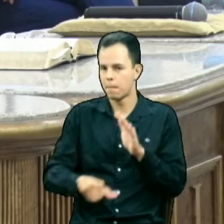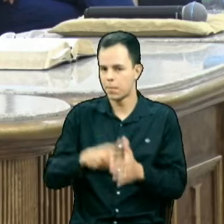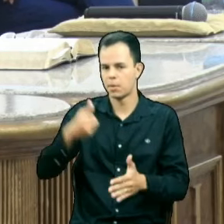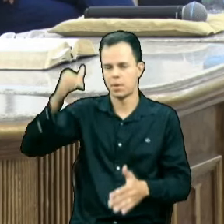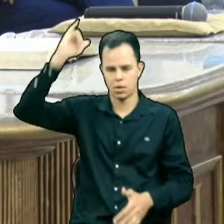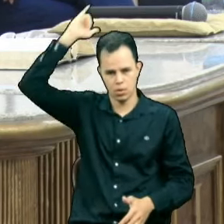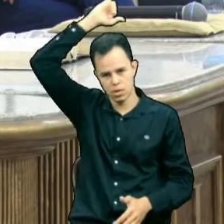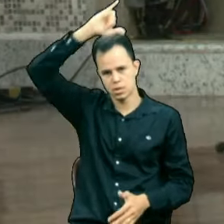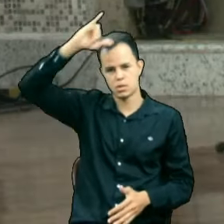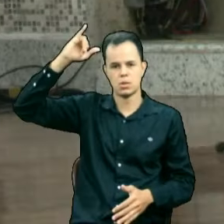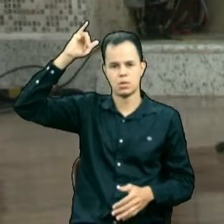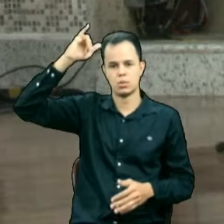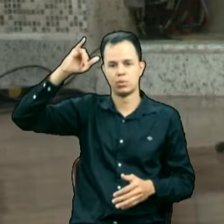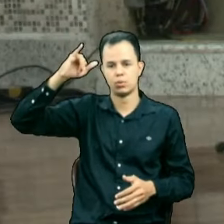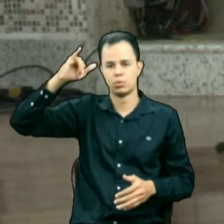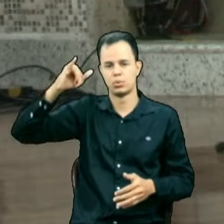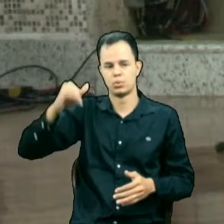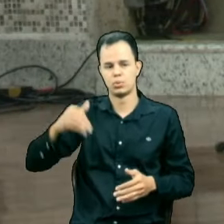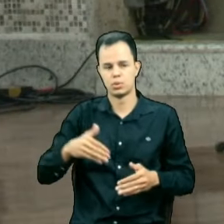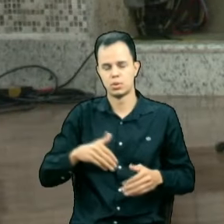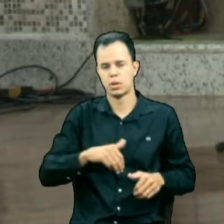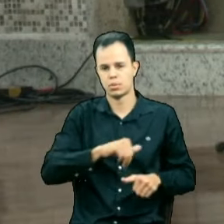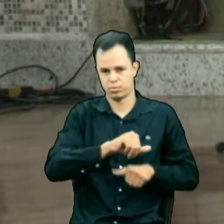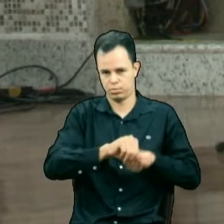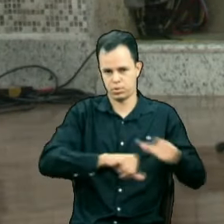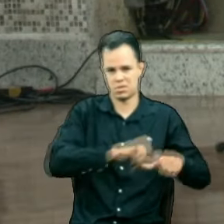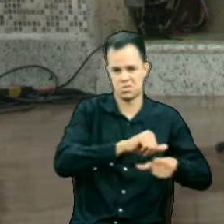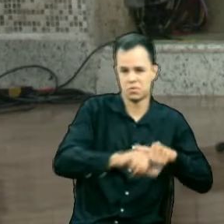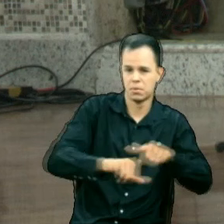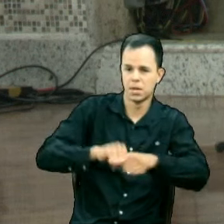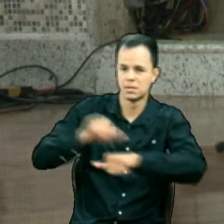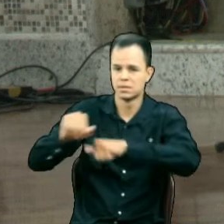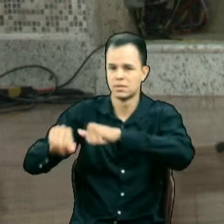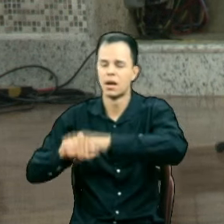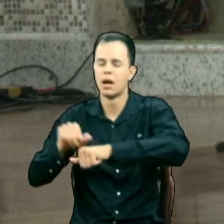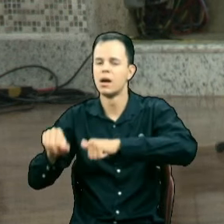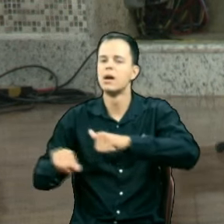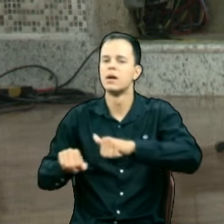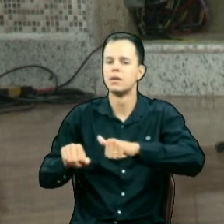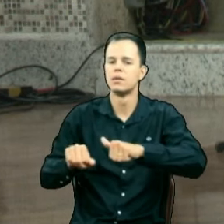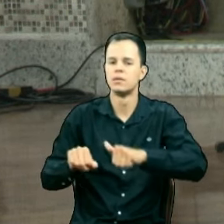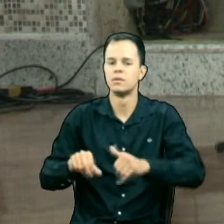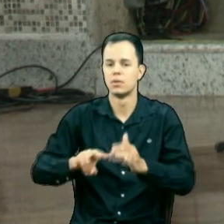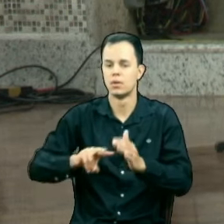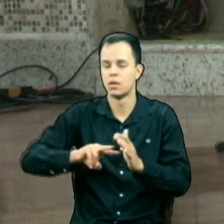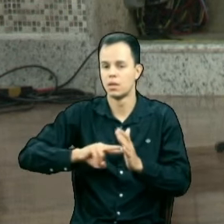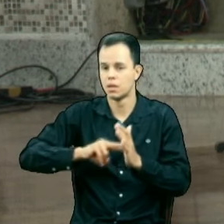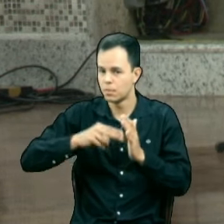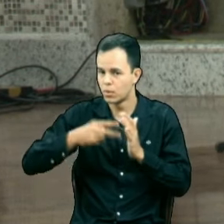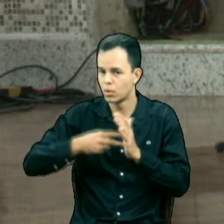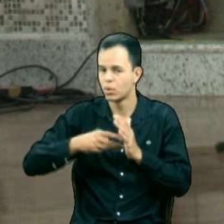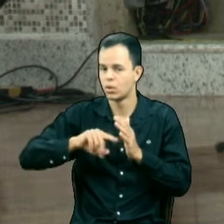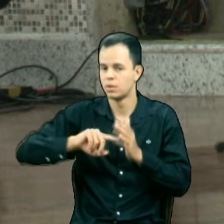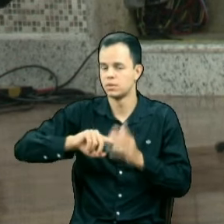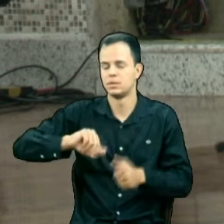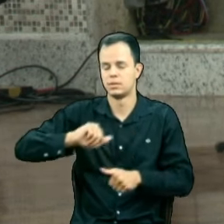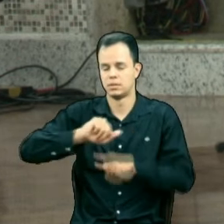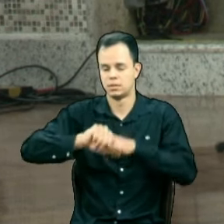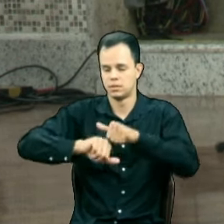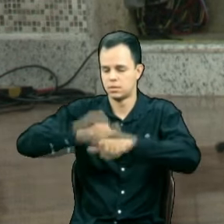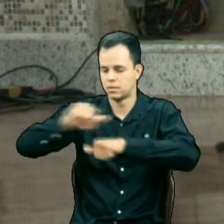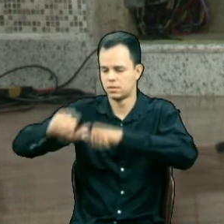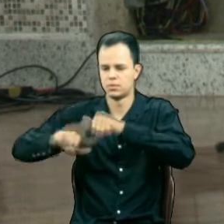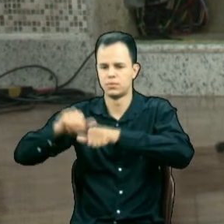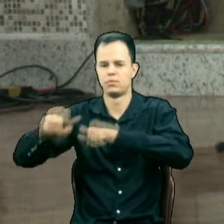depois da unção para se tornar um Adorador depois São José tornar um profeta depois almoçam